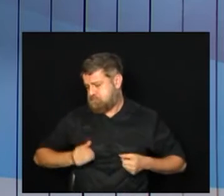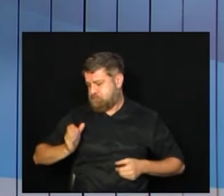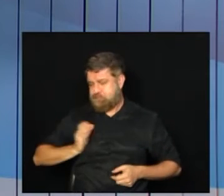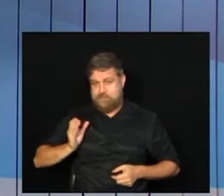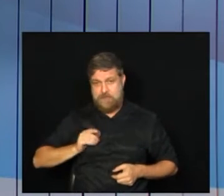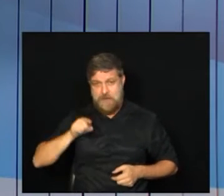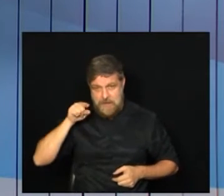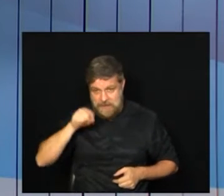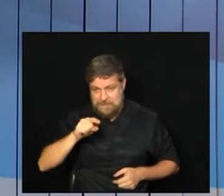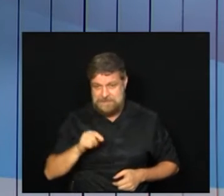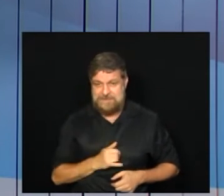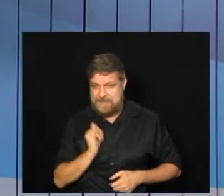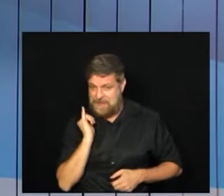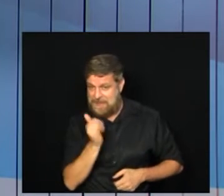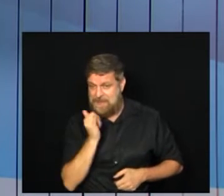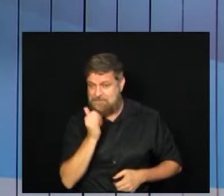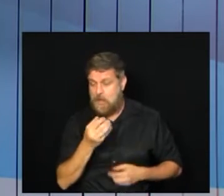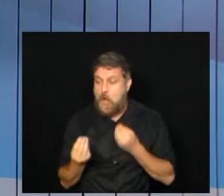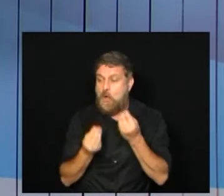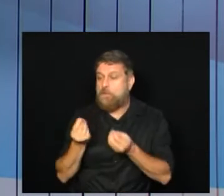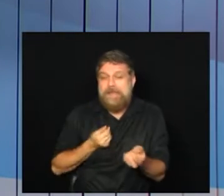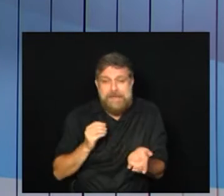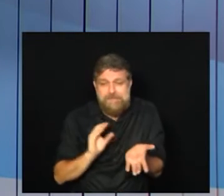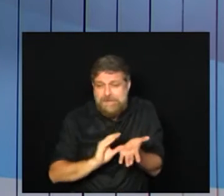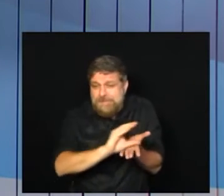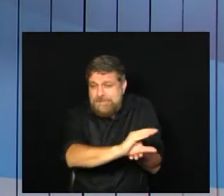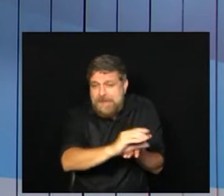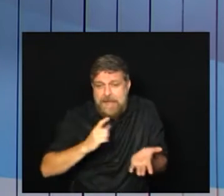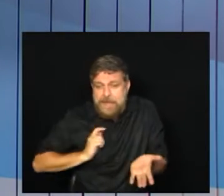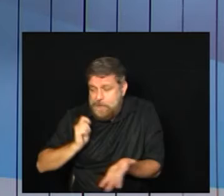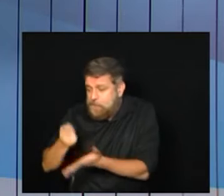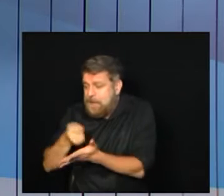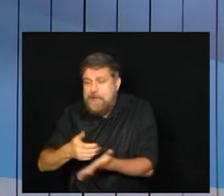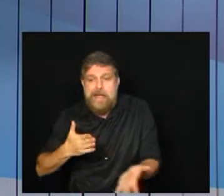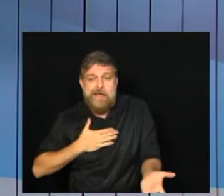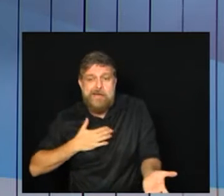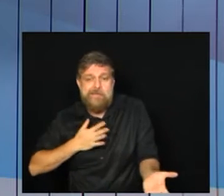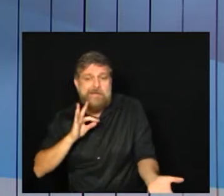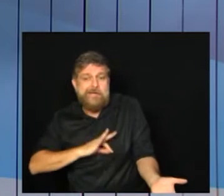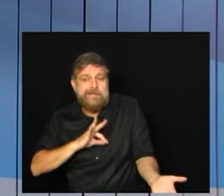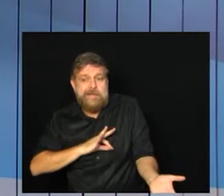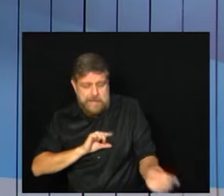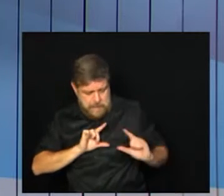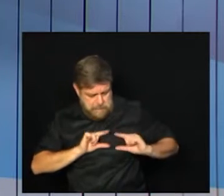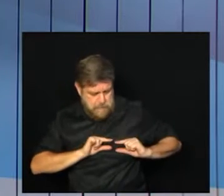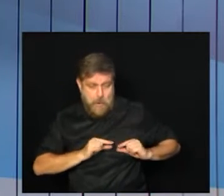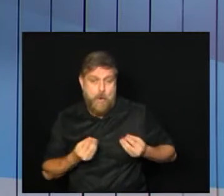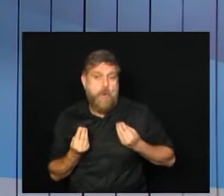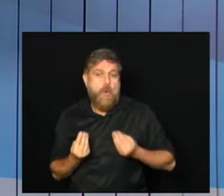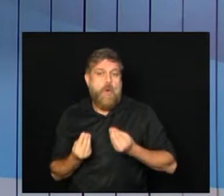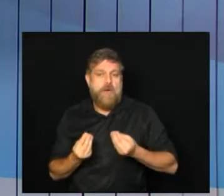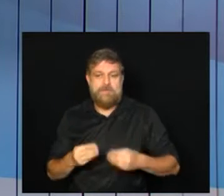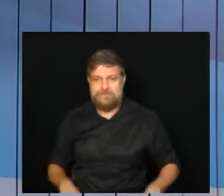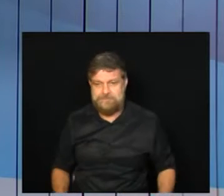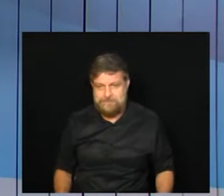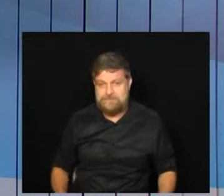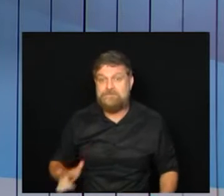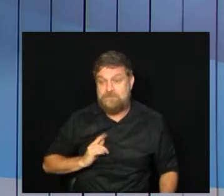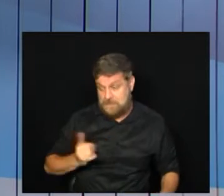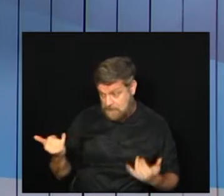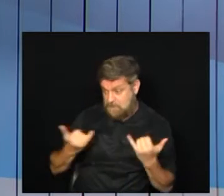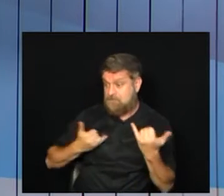você escuta muito isso, mas como que eu vou investir se eu mal consigo pagar as minhas contas? Exato. Eu ouço